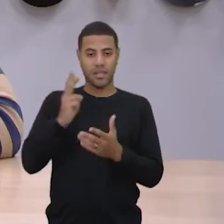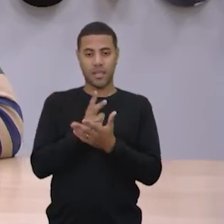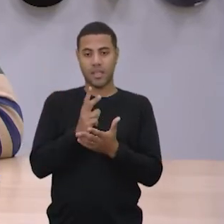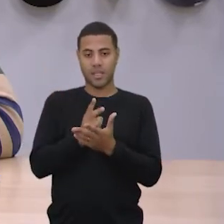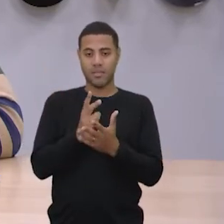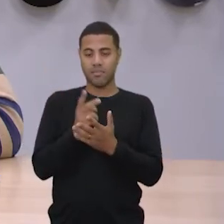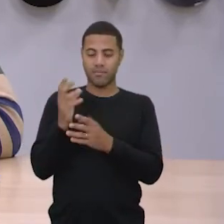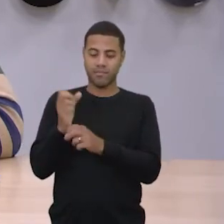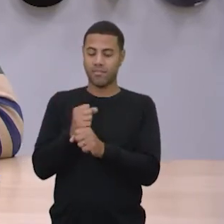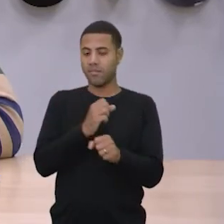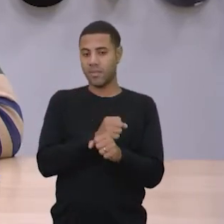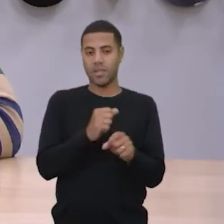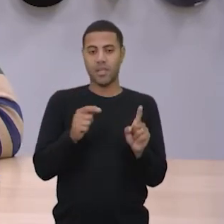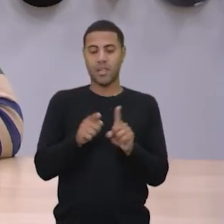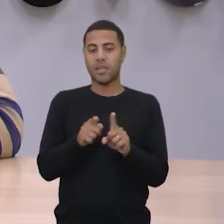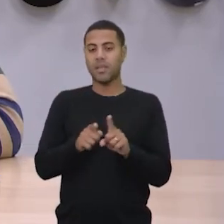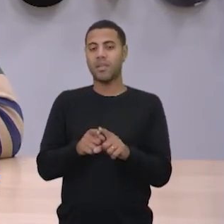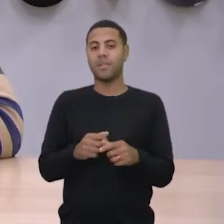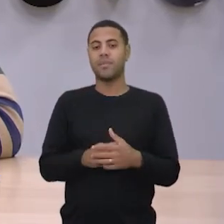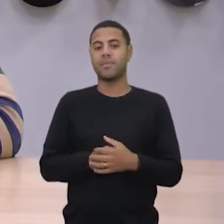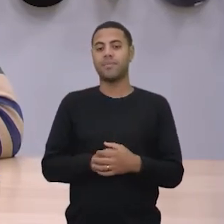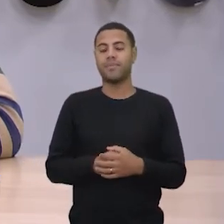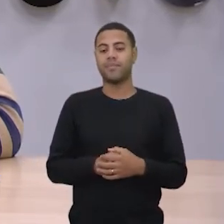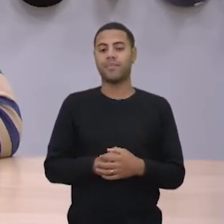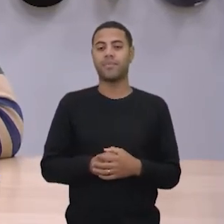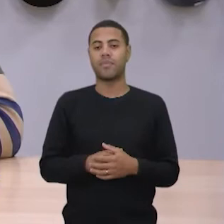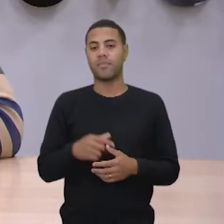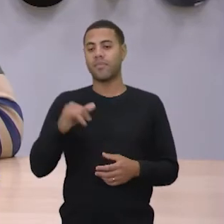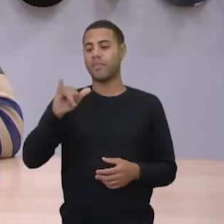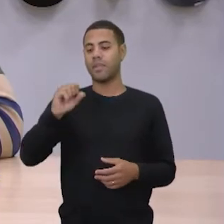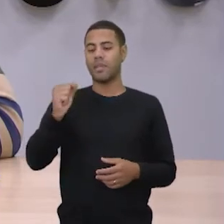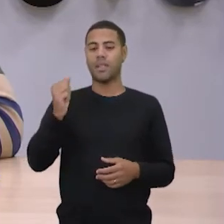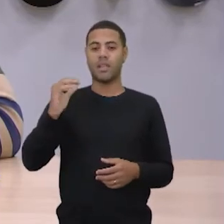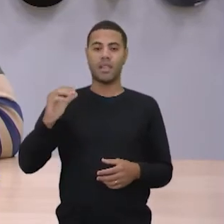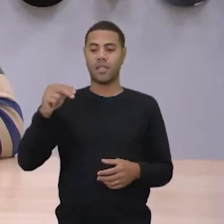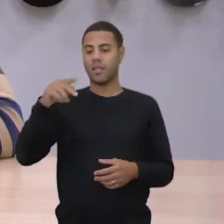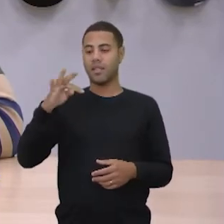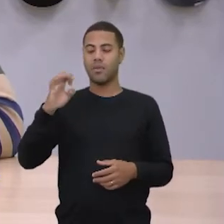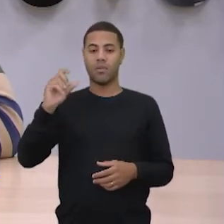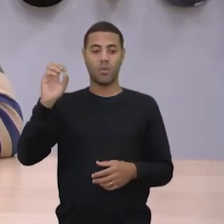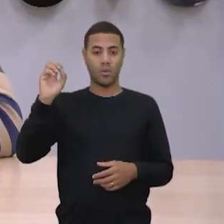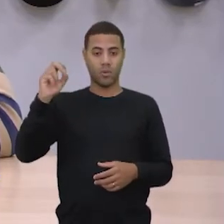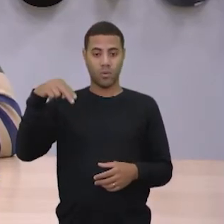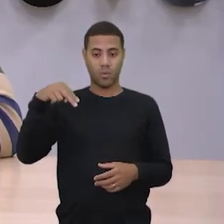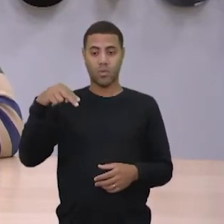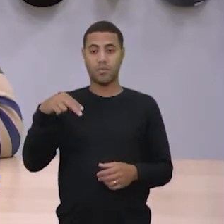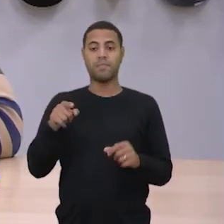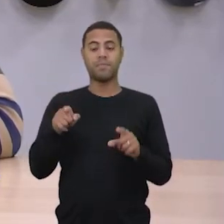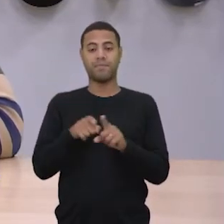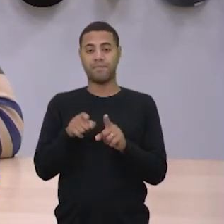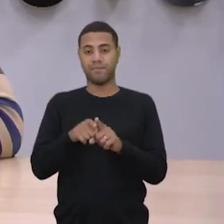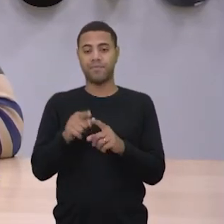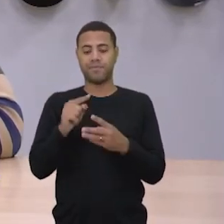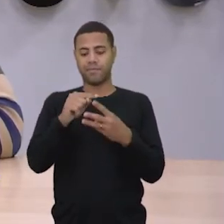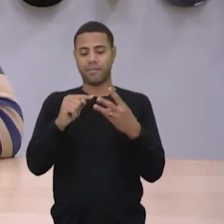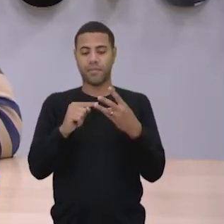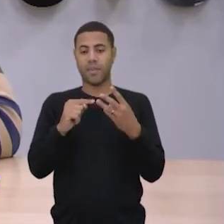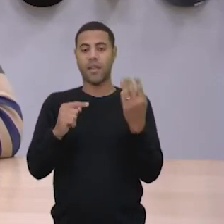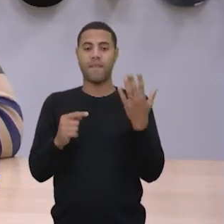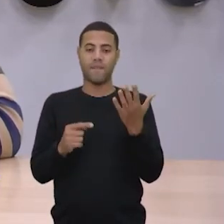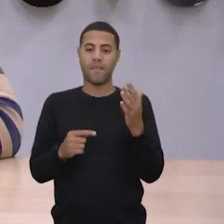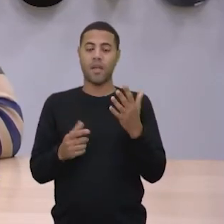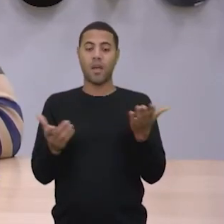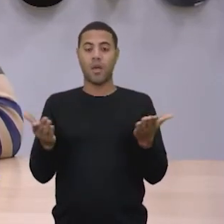experimentos dele, né? Isaac Newton, né? Vamos vir aqui mais para nossa